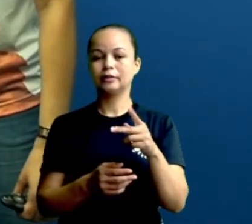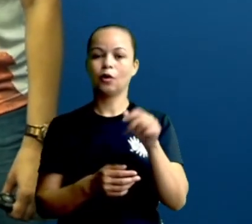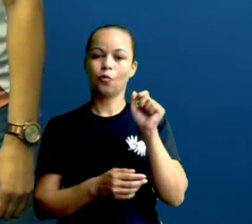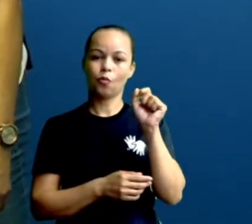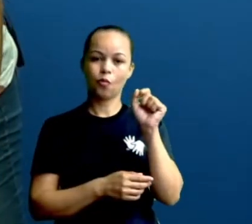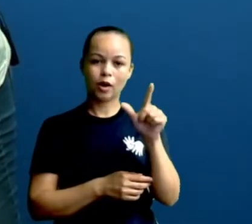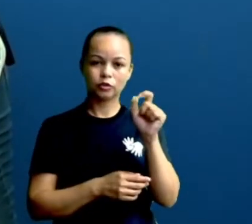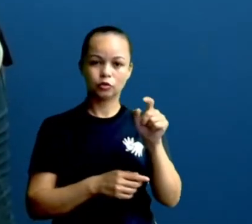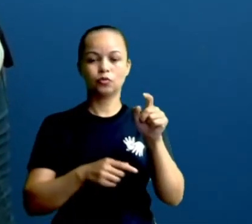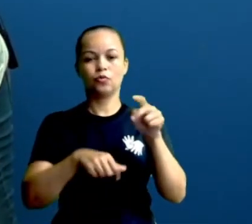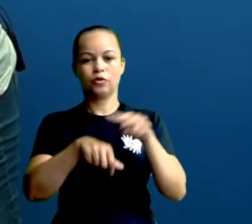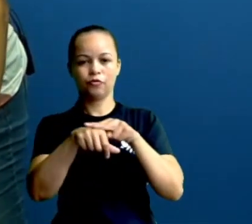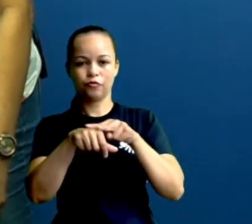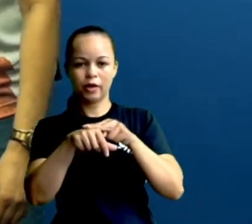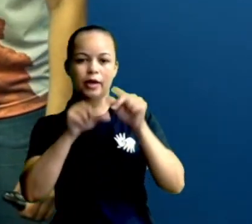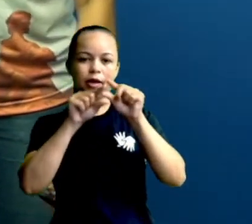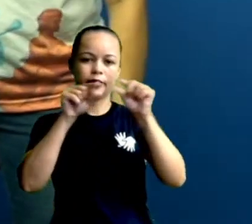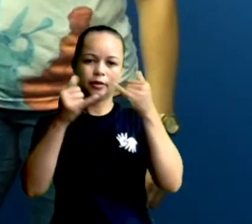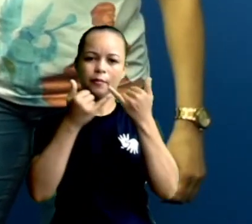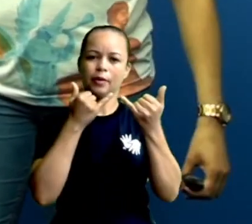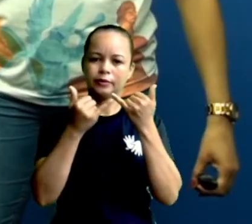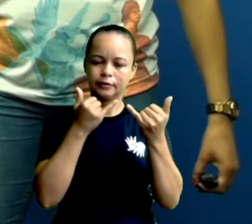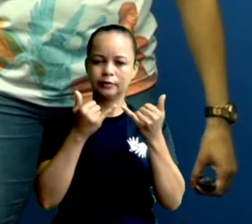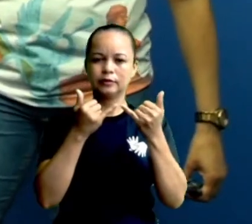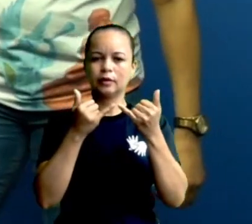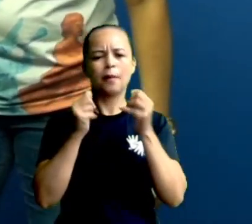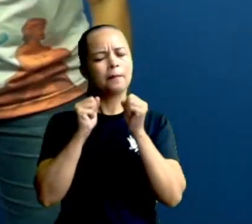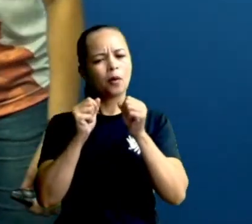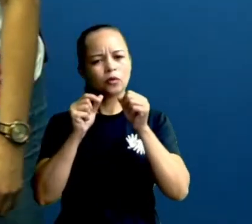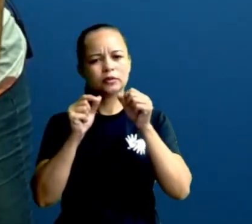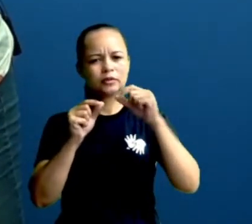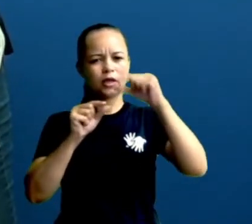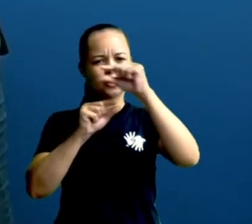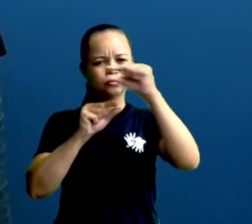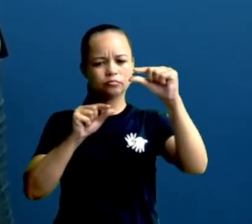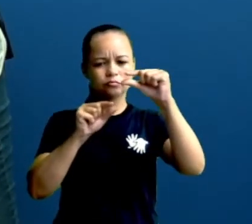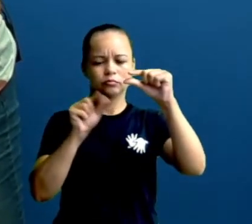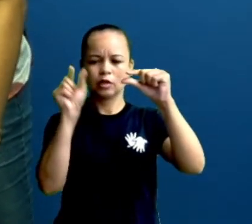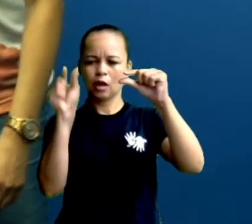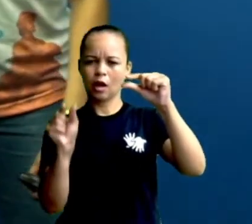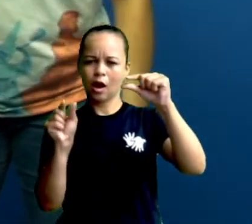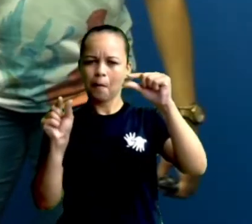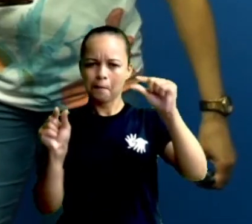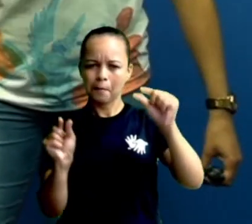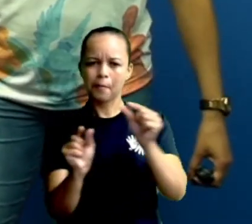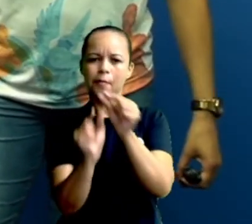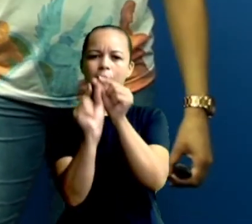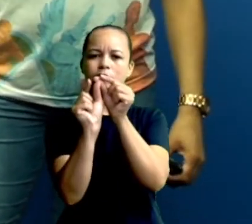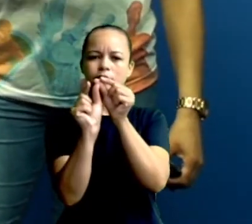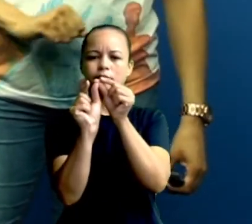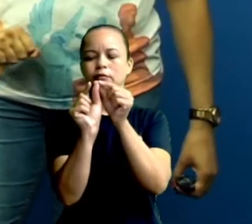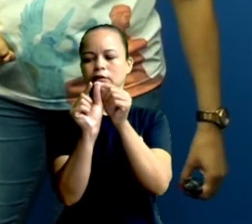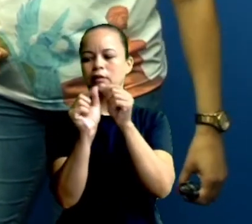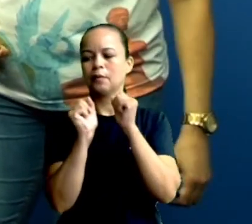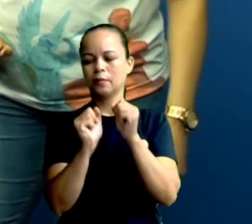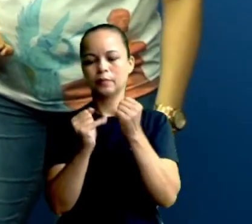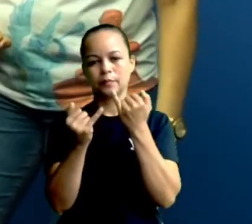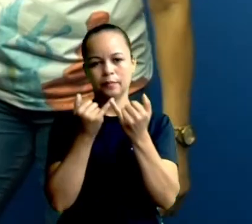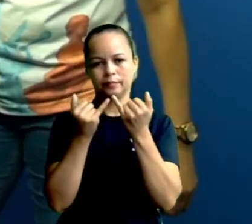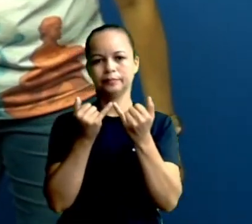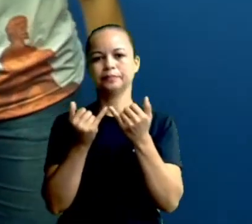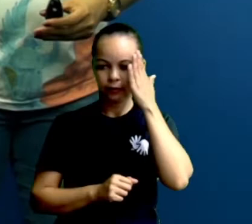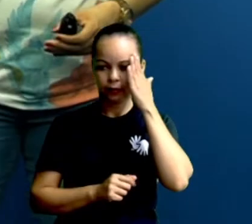semelhantes. O azul pode ser visto como verde deitado, pois tem medidas de lados